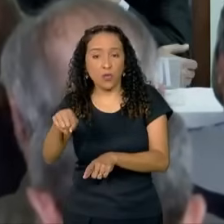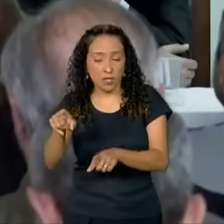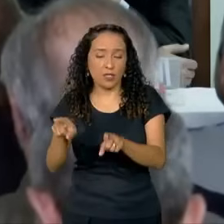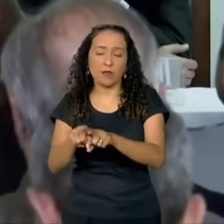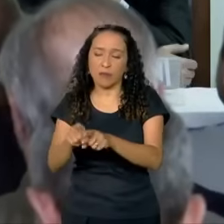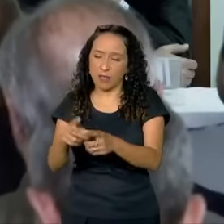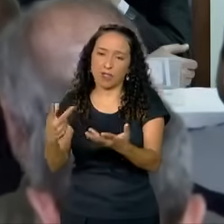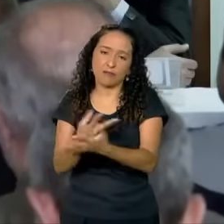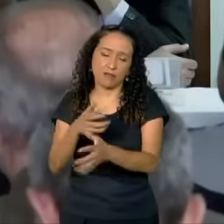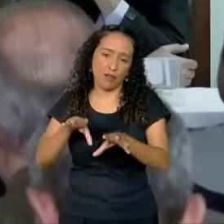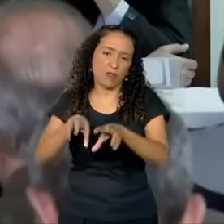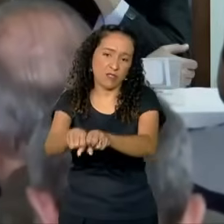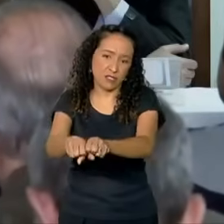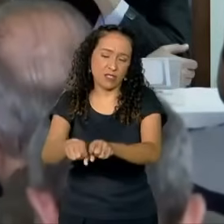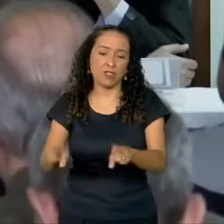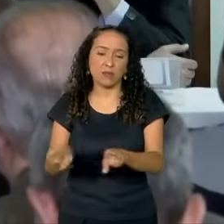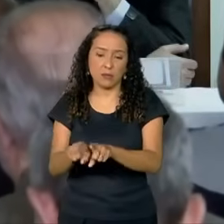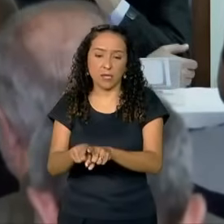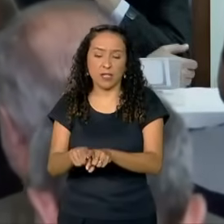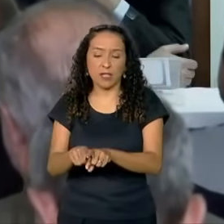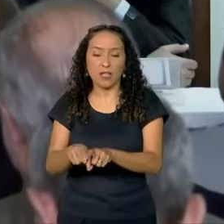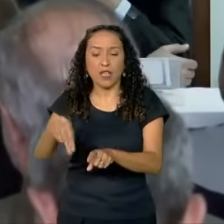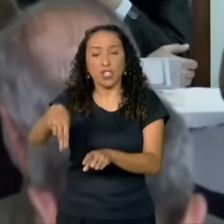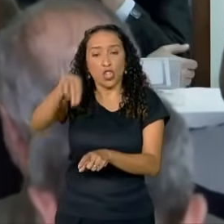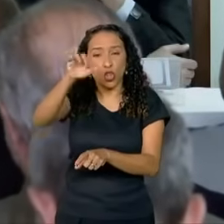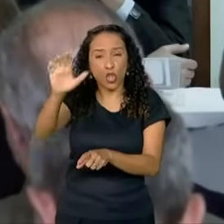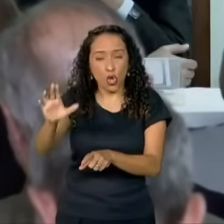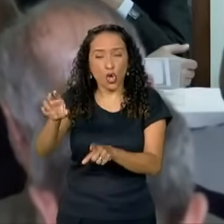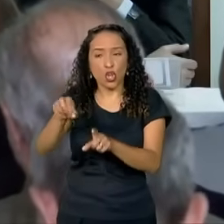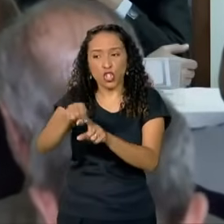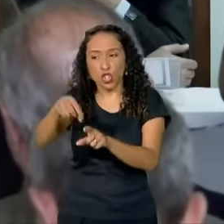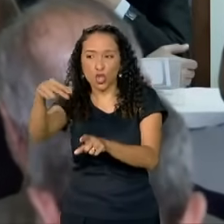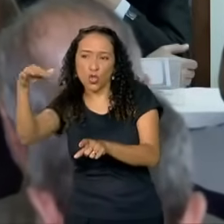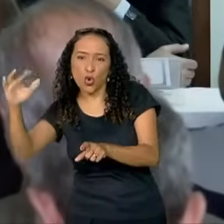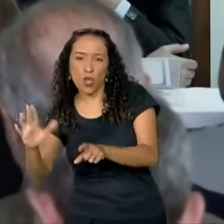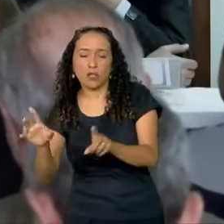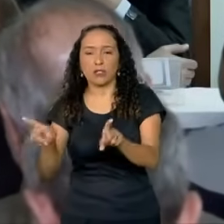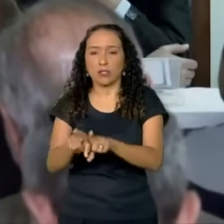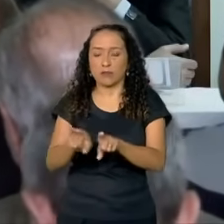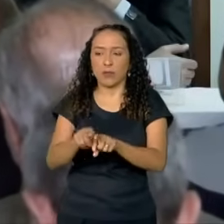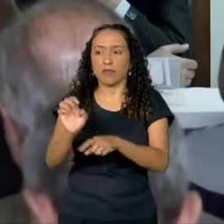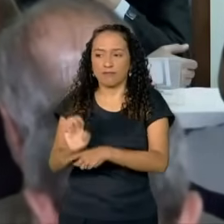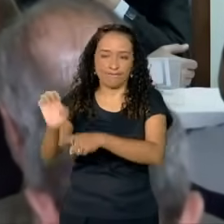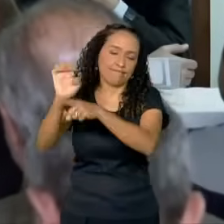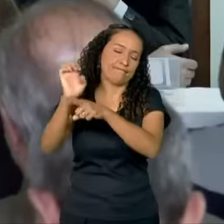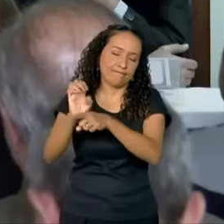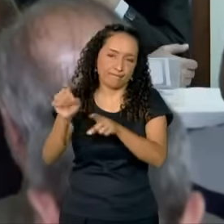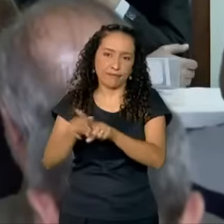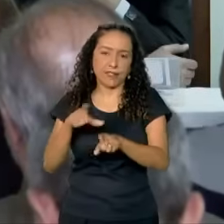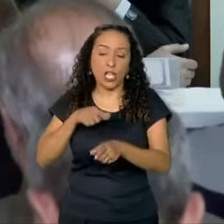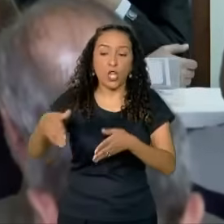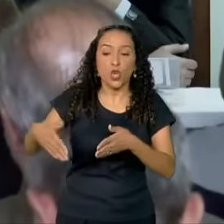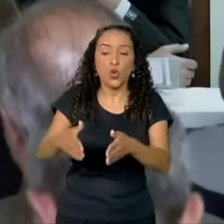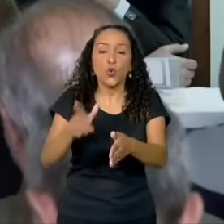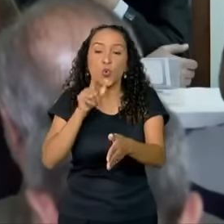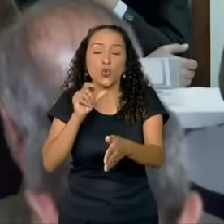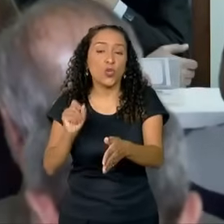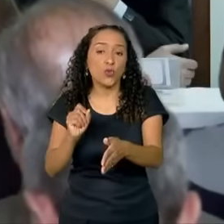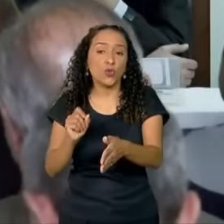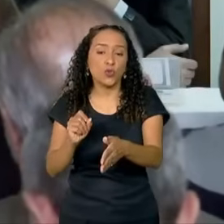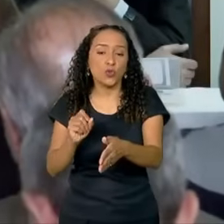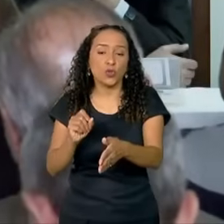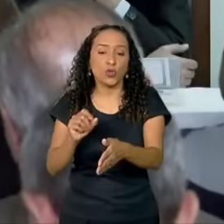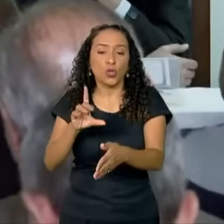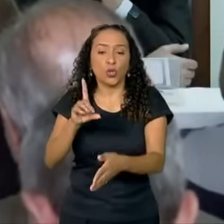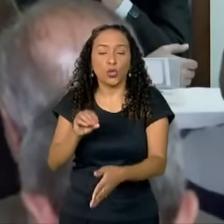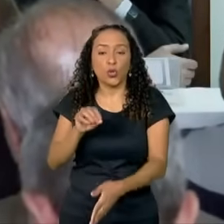Cruz Alta, a região norte e noroeste do estado. Essa região tem lá o rio do